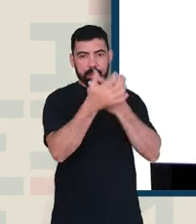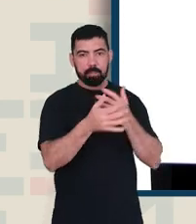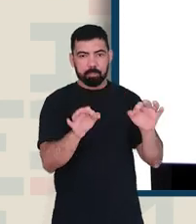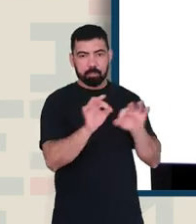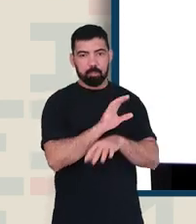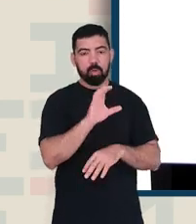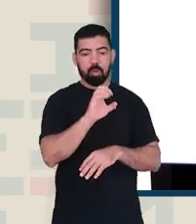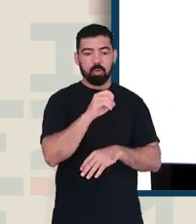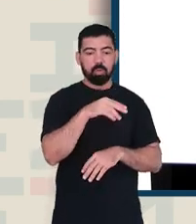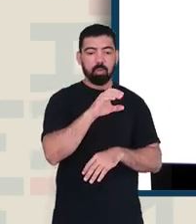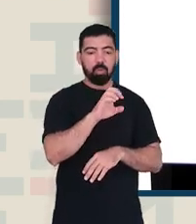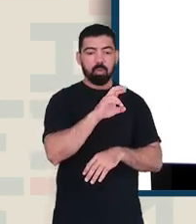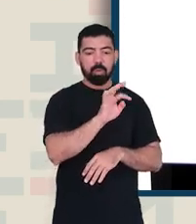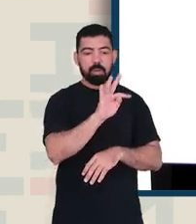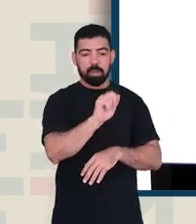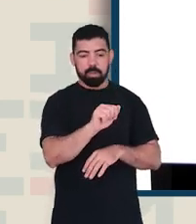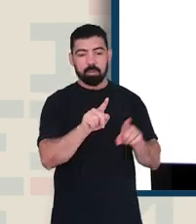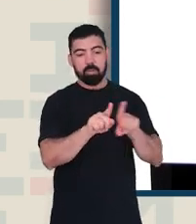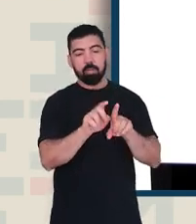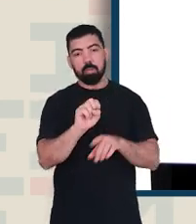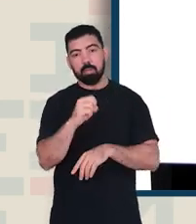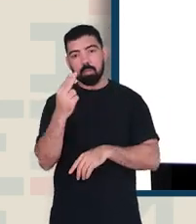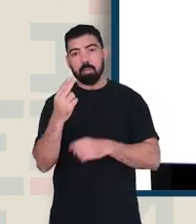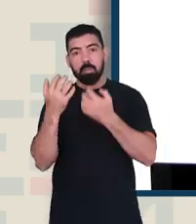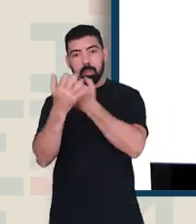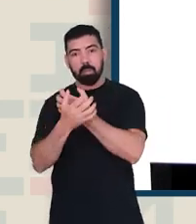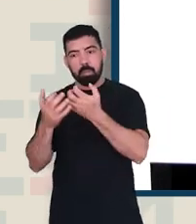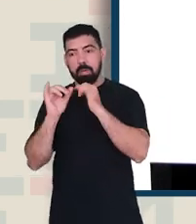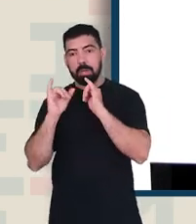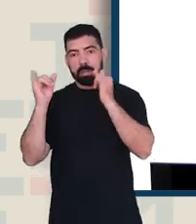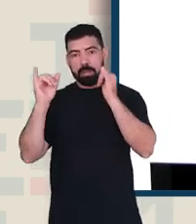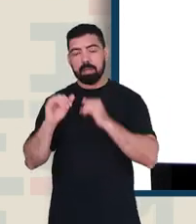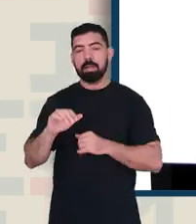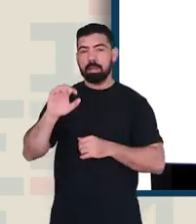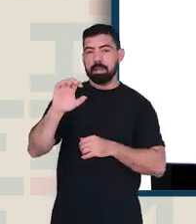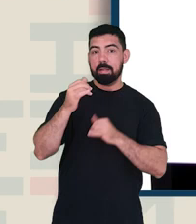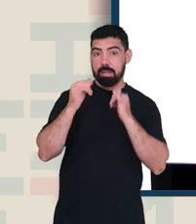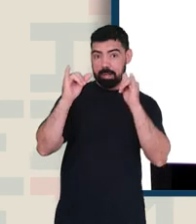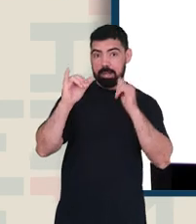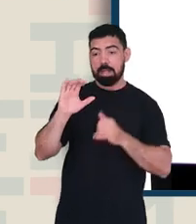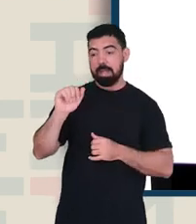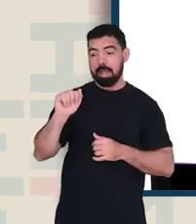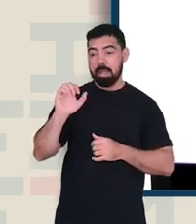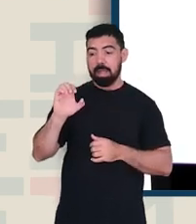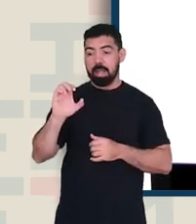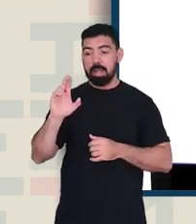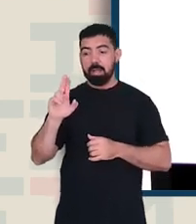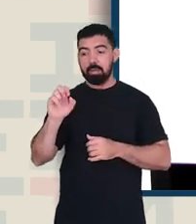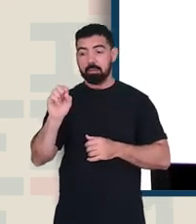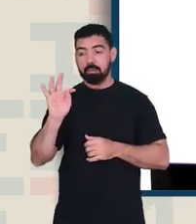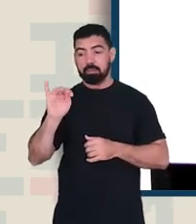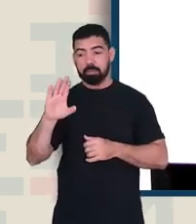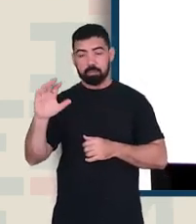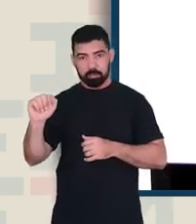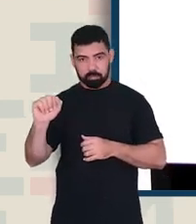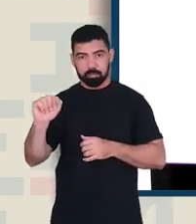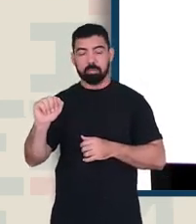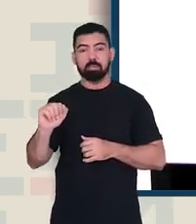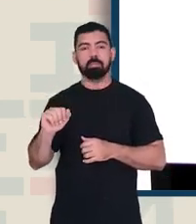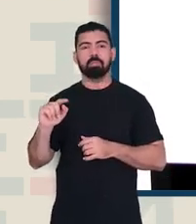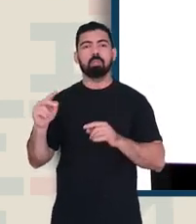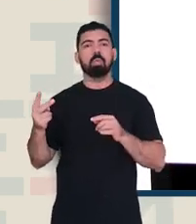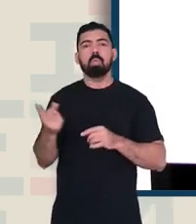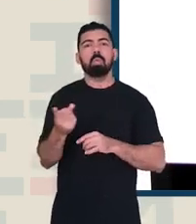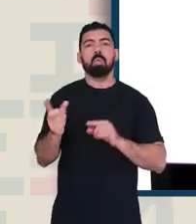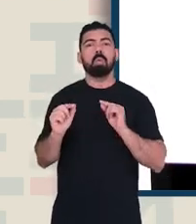concreta e da música eletrônica, que depois vai ser eletroacústica, não estão baseadas